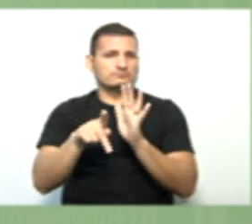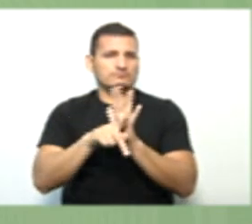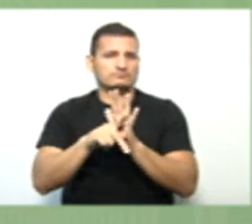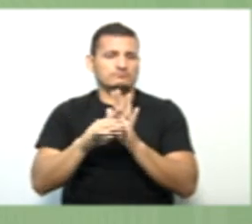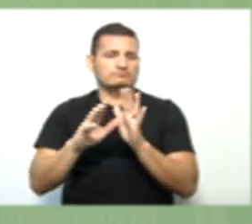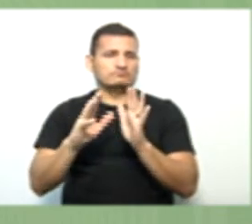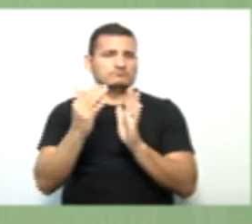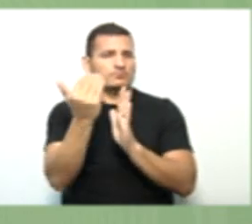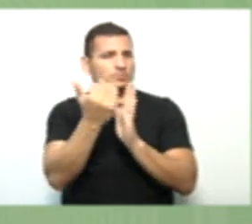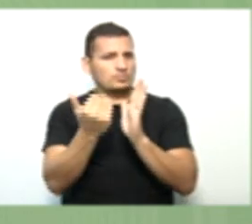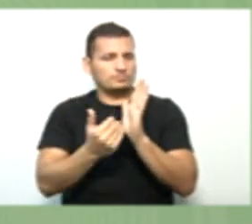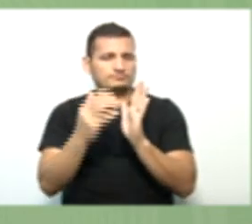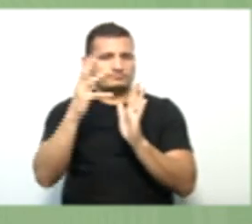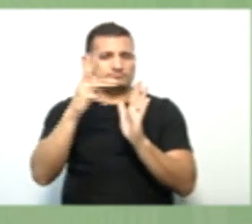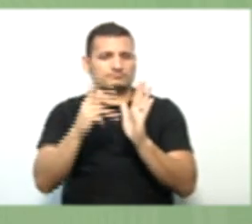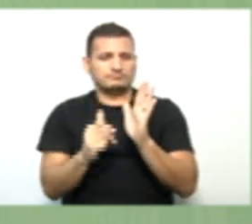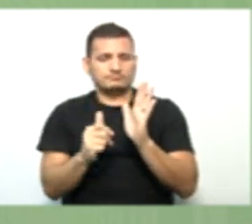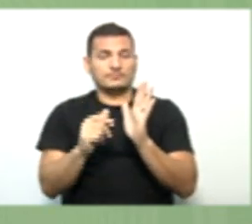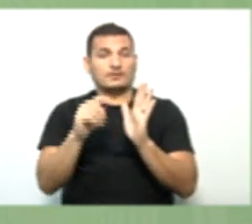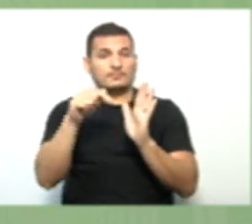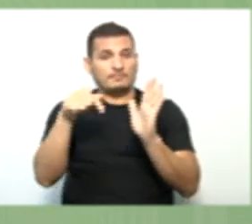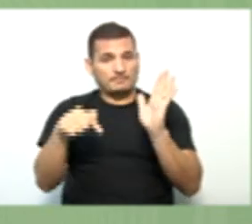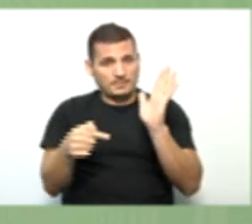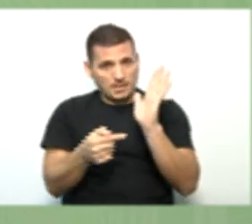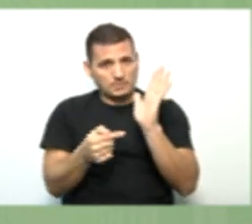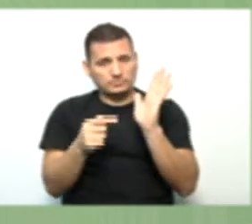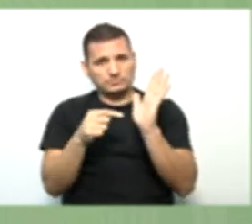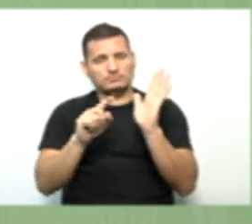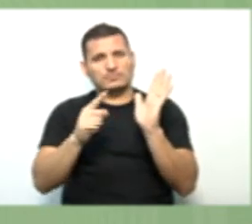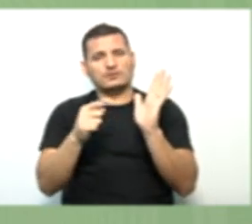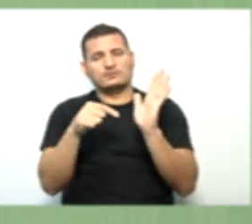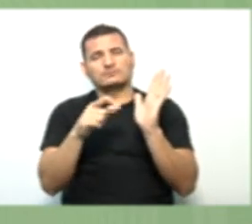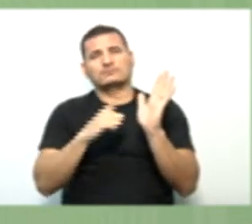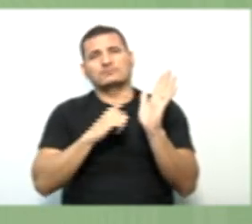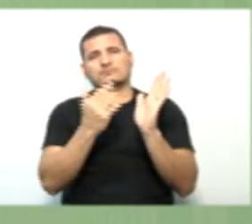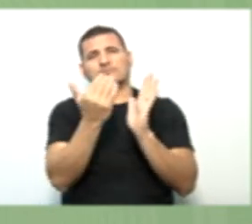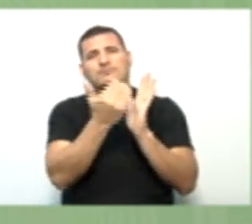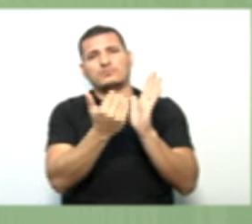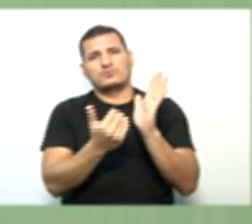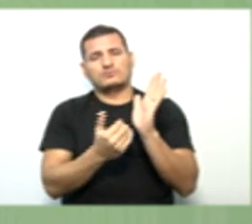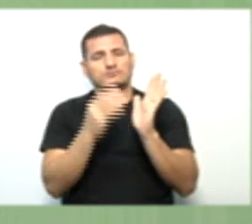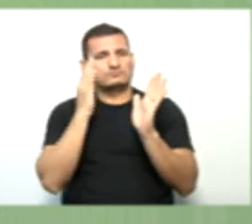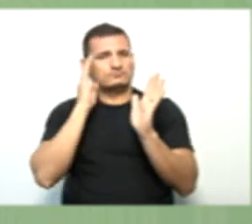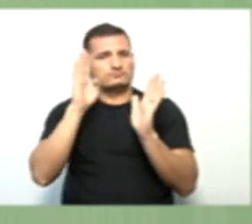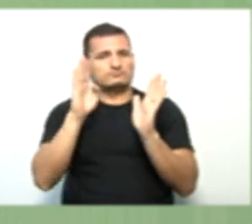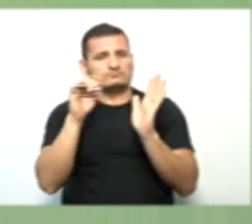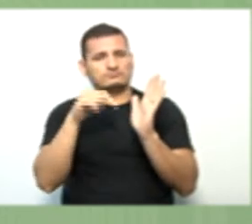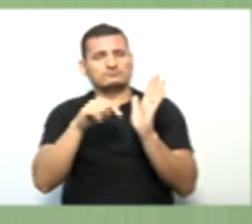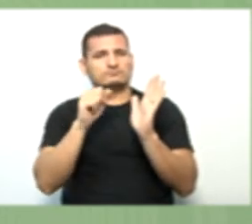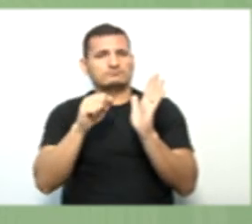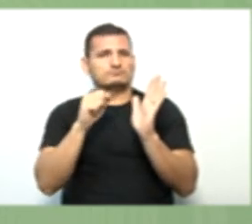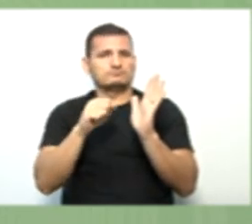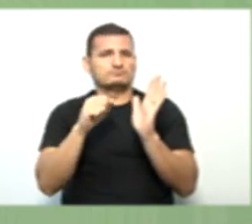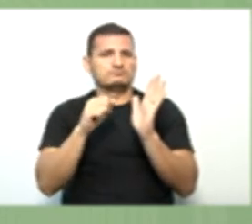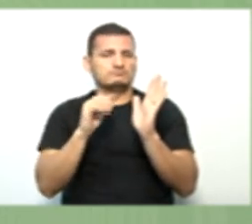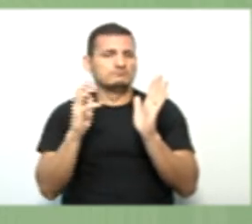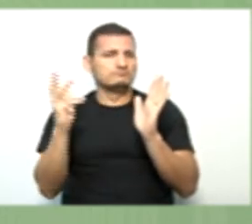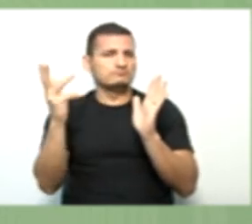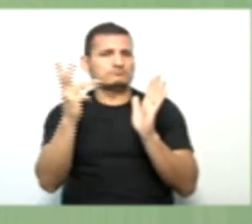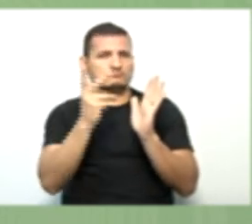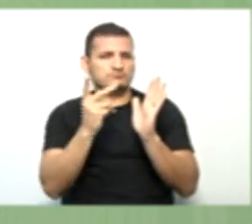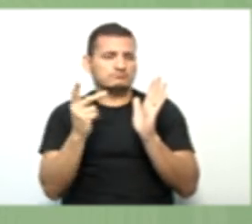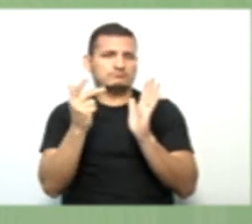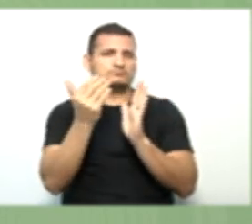definida aqui embaixo, ó, ela está no parte do programa principal. Então, ela pode ser vista por todos os procedimentos